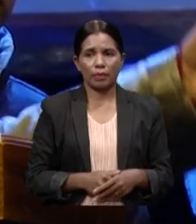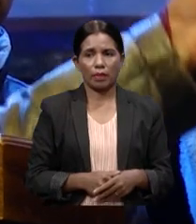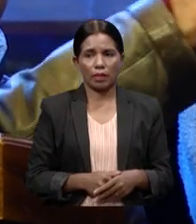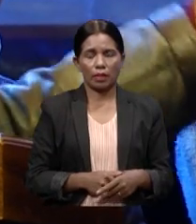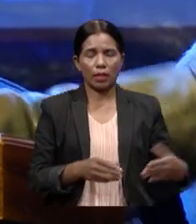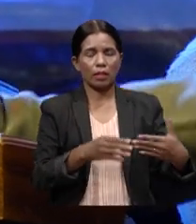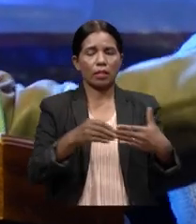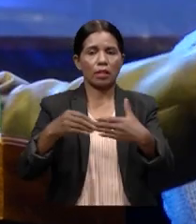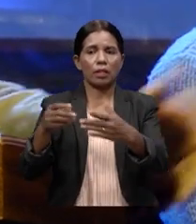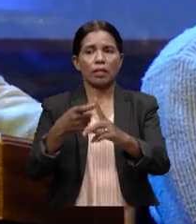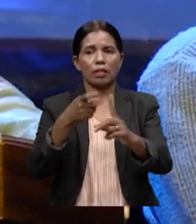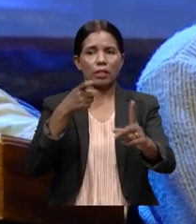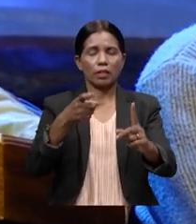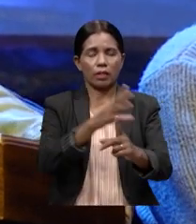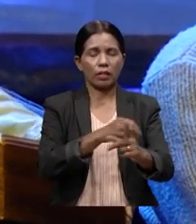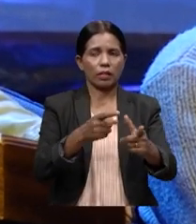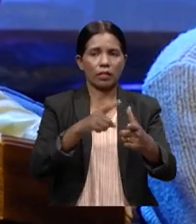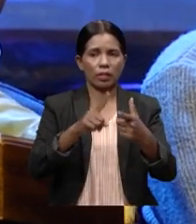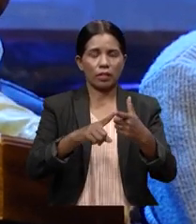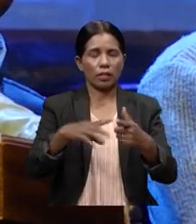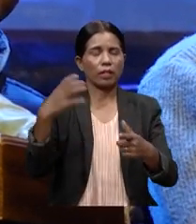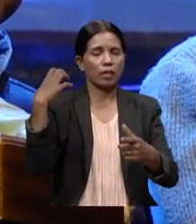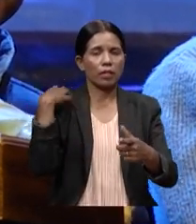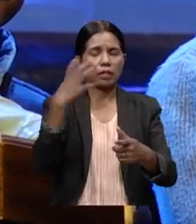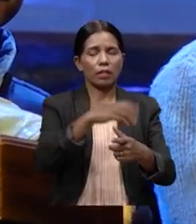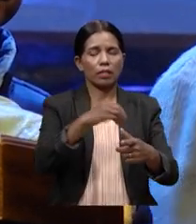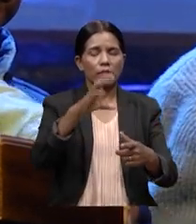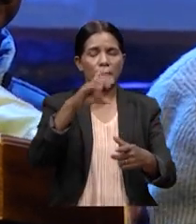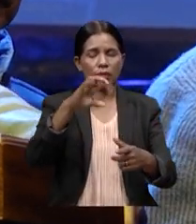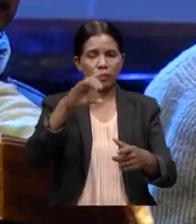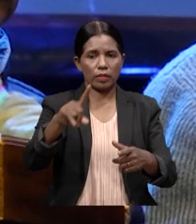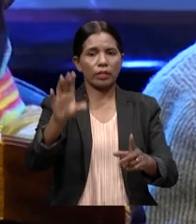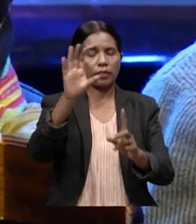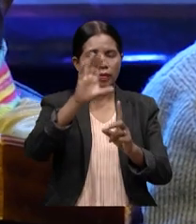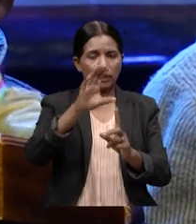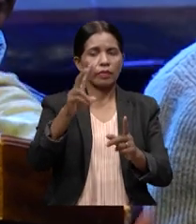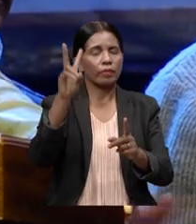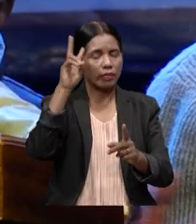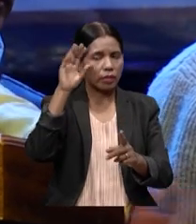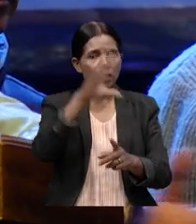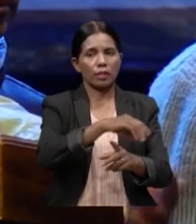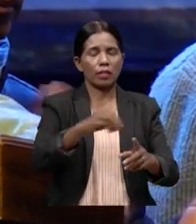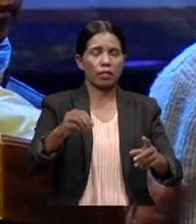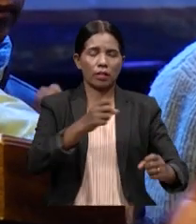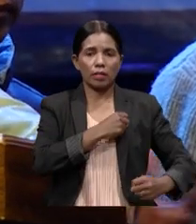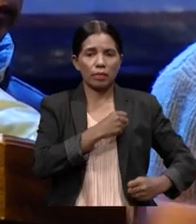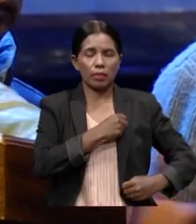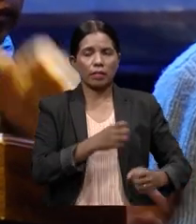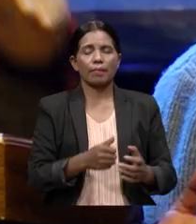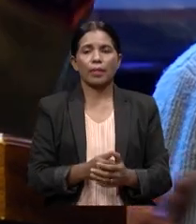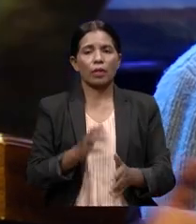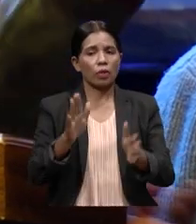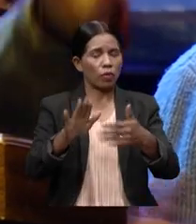liderado você, chefe Casa Civil e Anem, ou vice-chefe Casa Civil, Casa Militar, ser